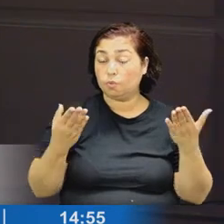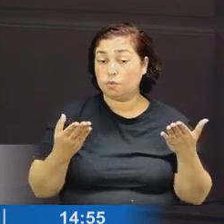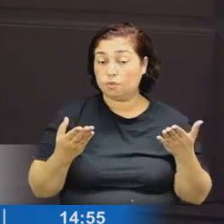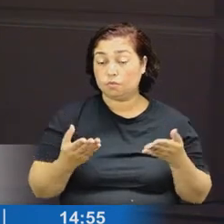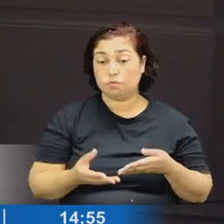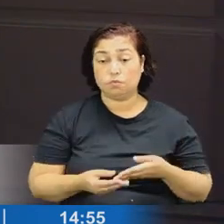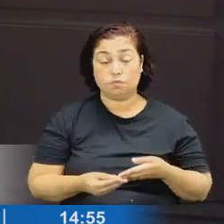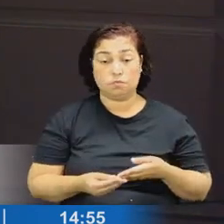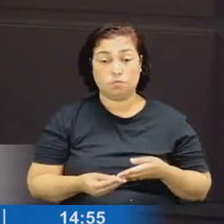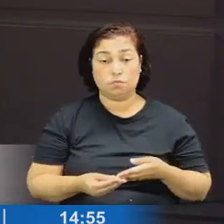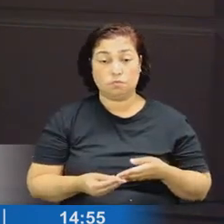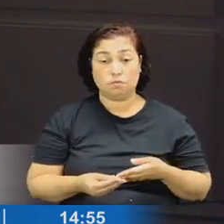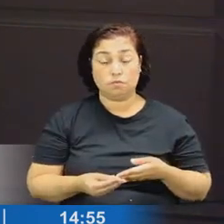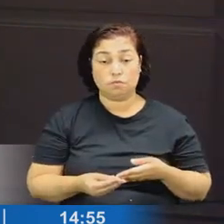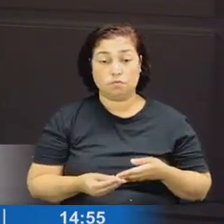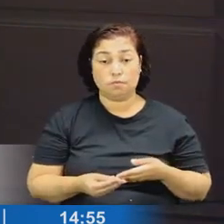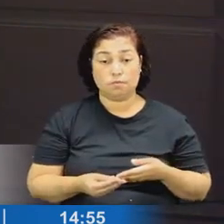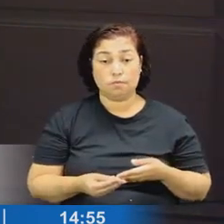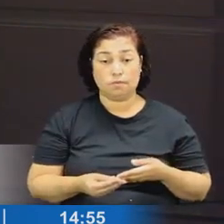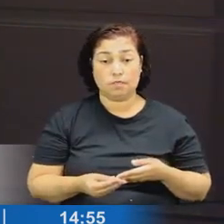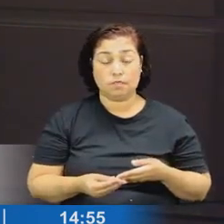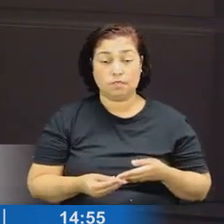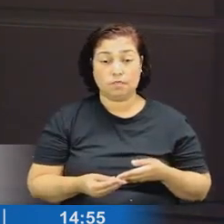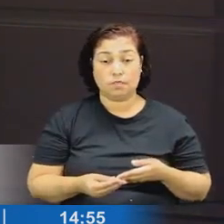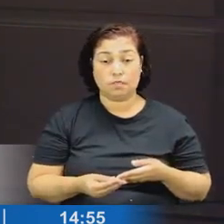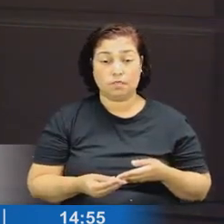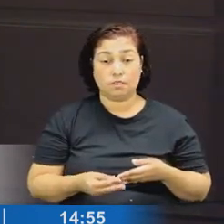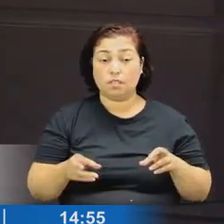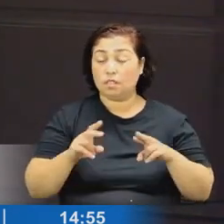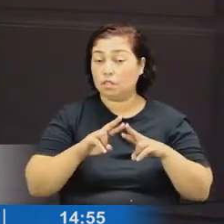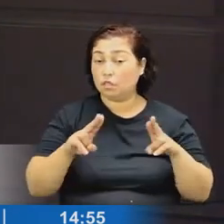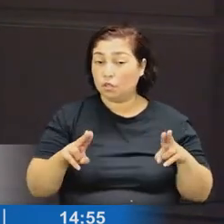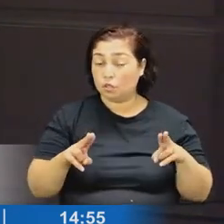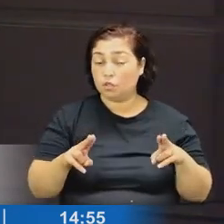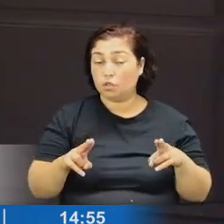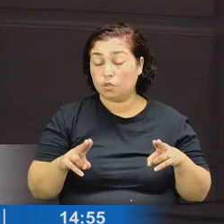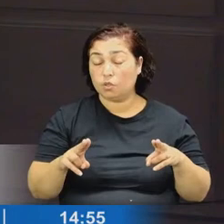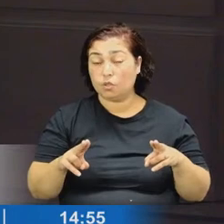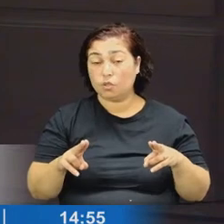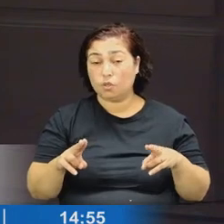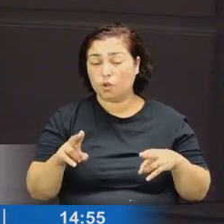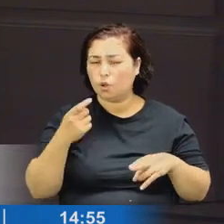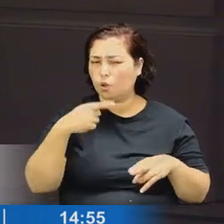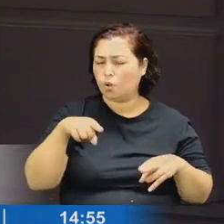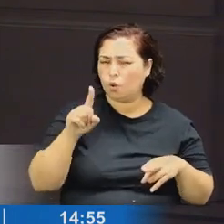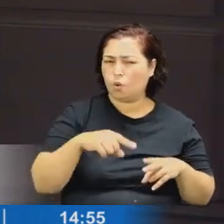que mais pautas da direita aí coisas de contra o aborto